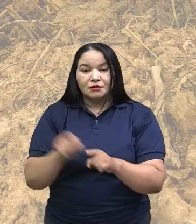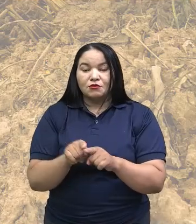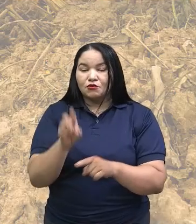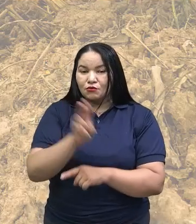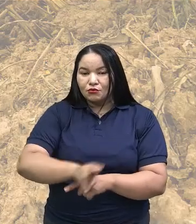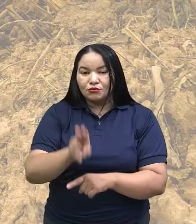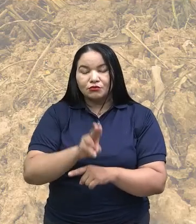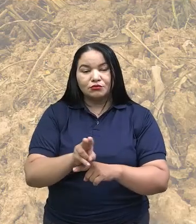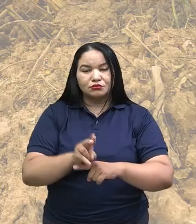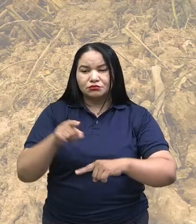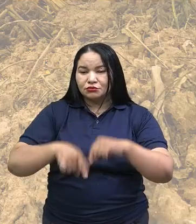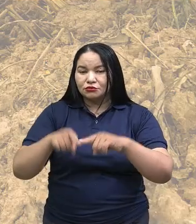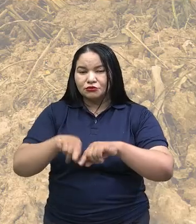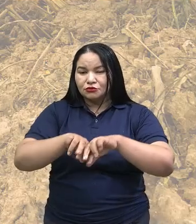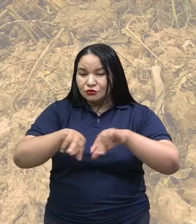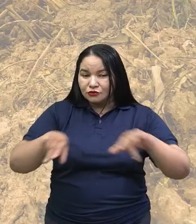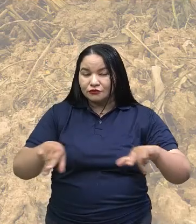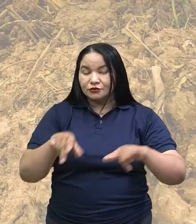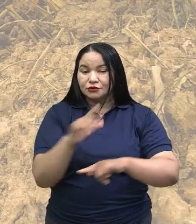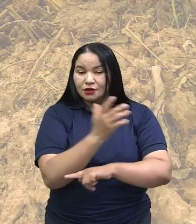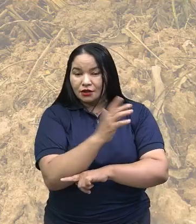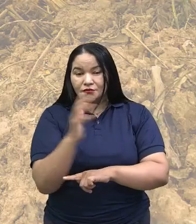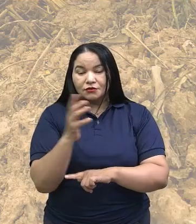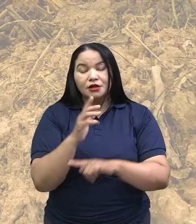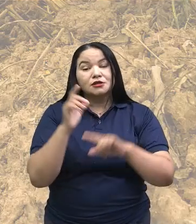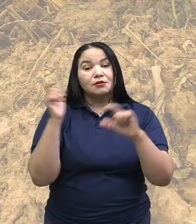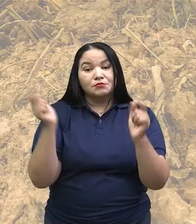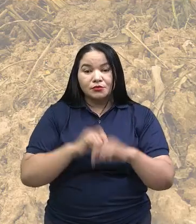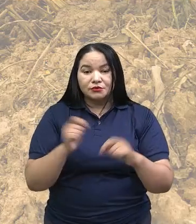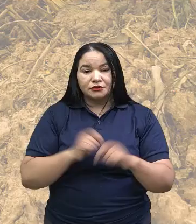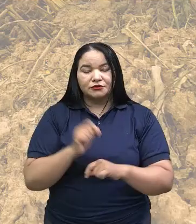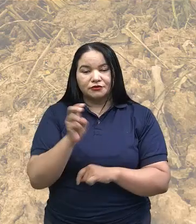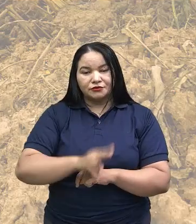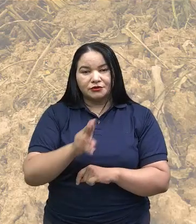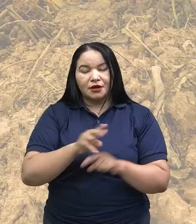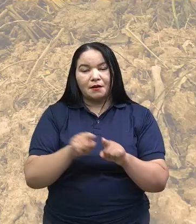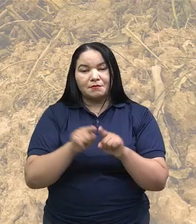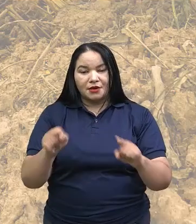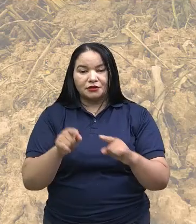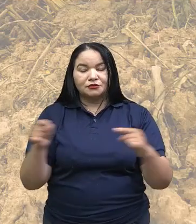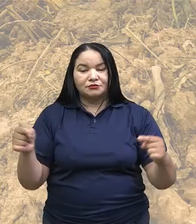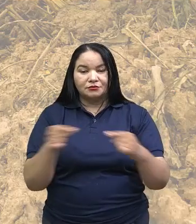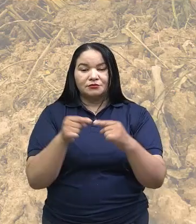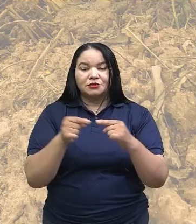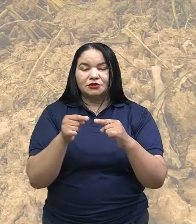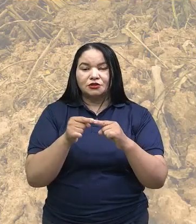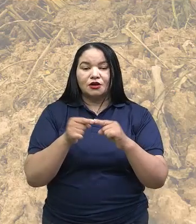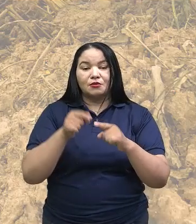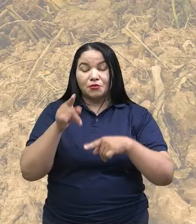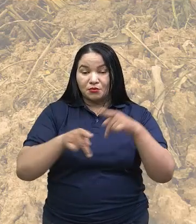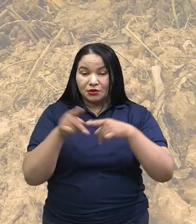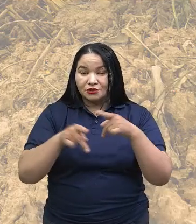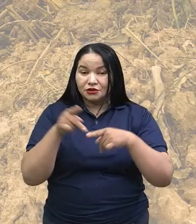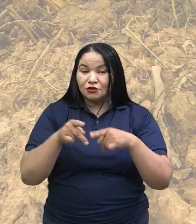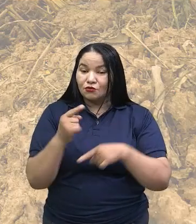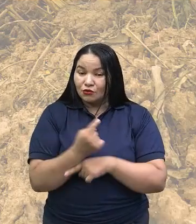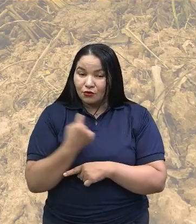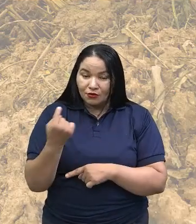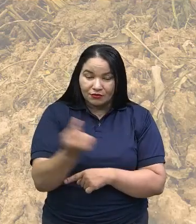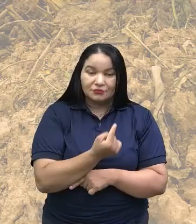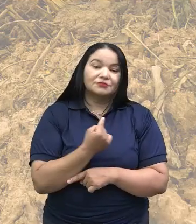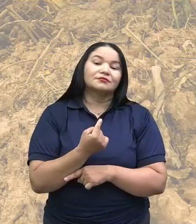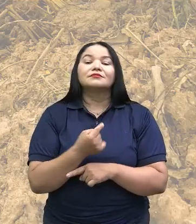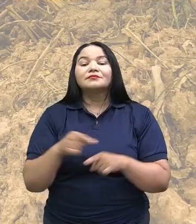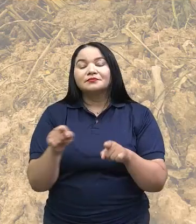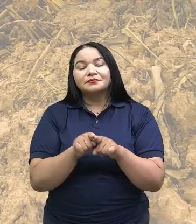naturais deve ser de modo que atenda às populações do presente, nós, por exemplo, Sim.